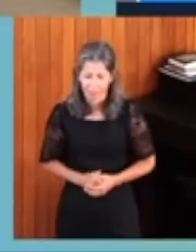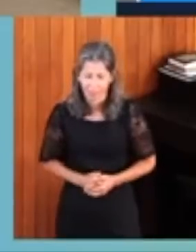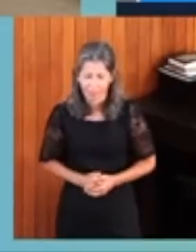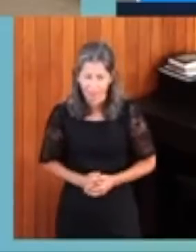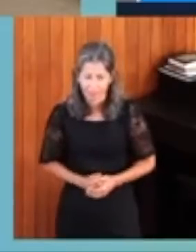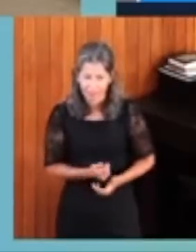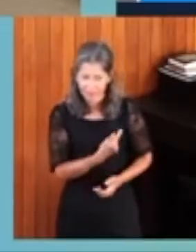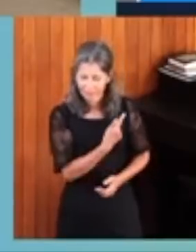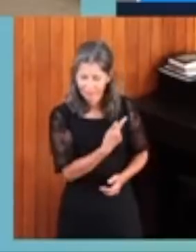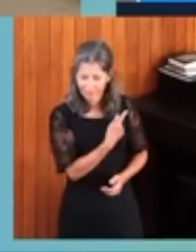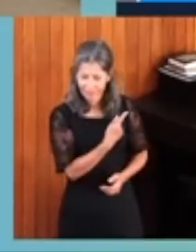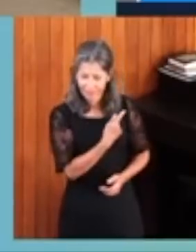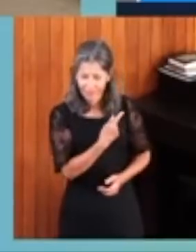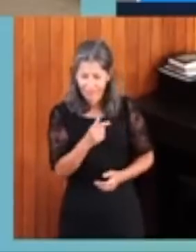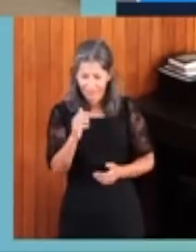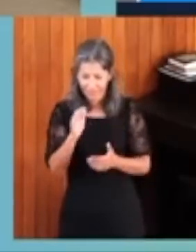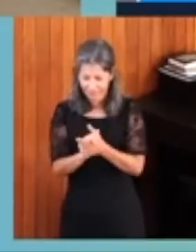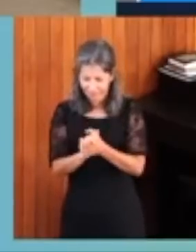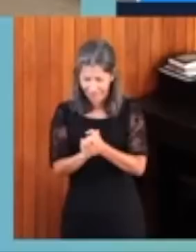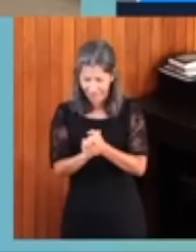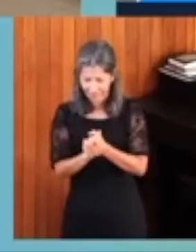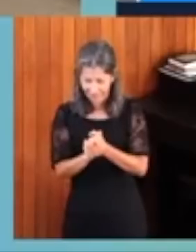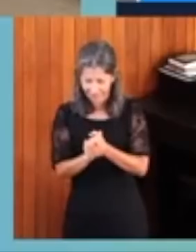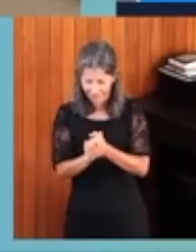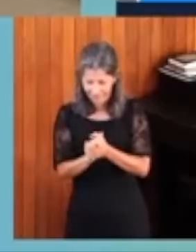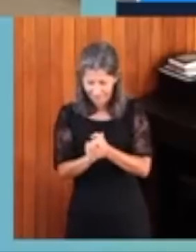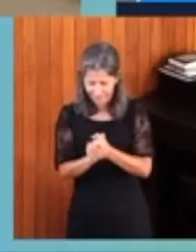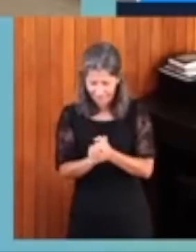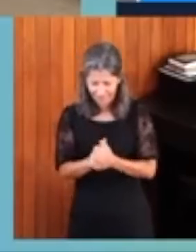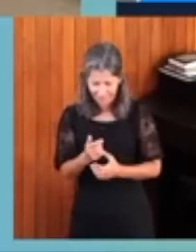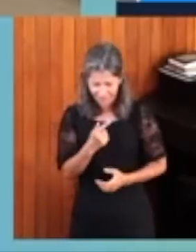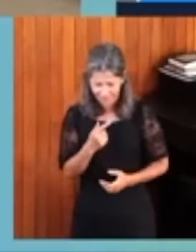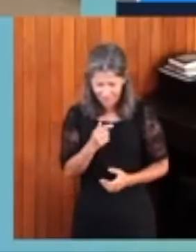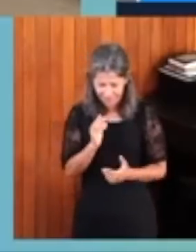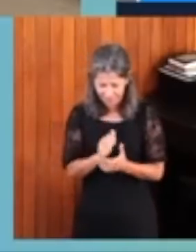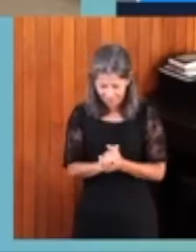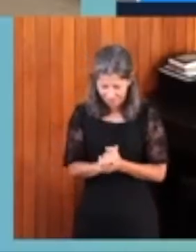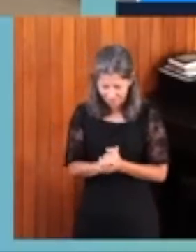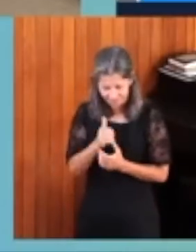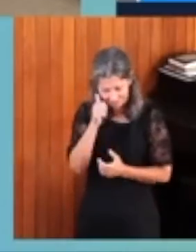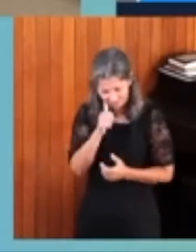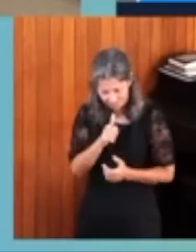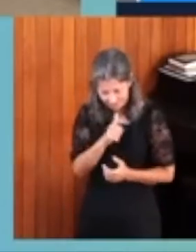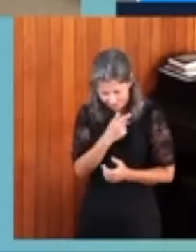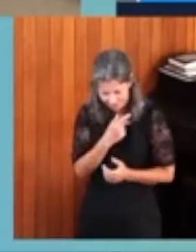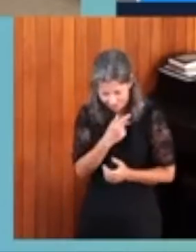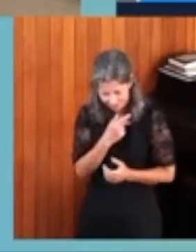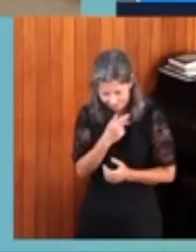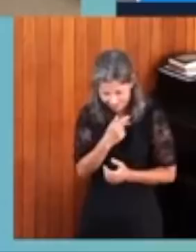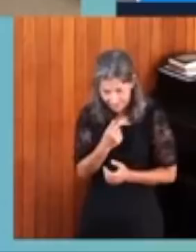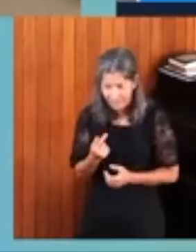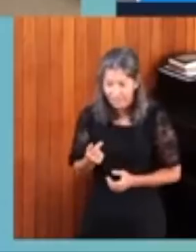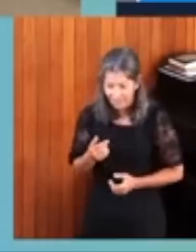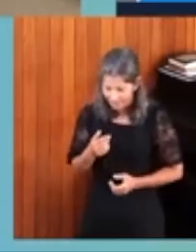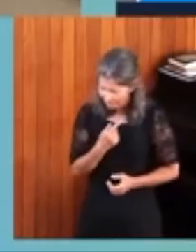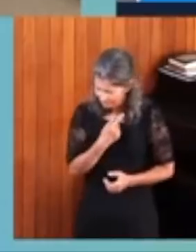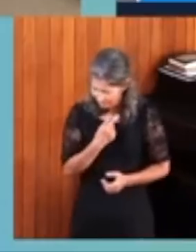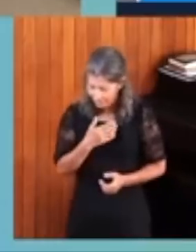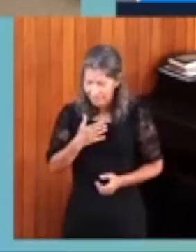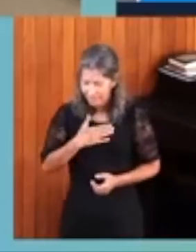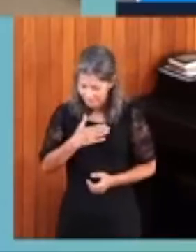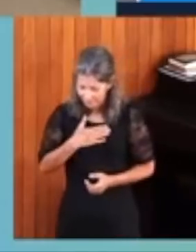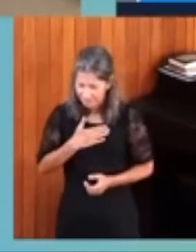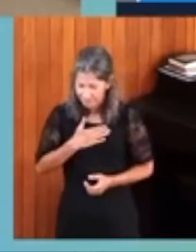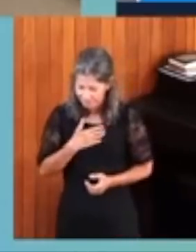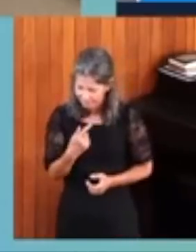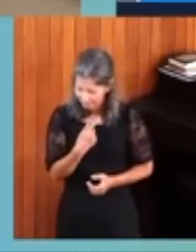minha esposa. E o interessante, eu contei para vocês à noite, que eu também fui salvo pelo Apocalipse. Não pelo Apocalipse, pelo Deus do Apocalipse, mas foi o